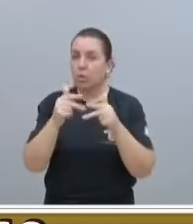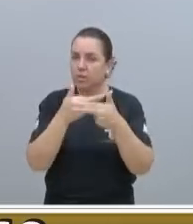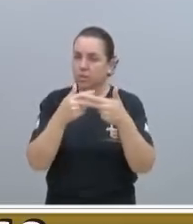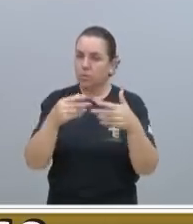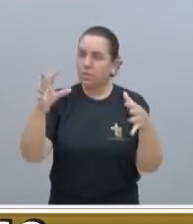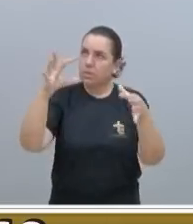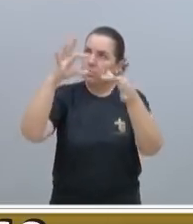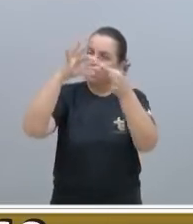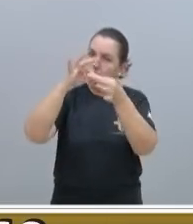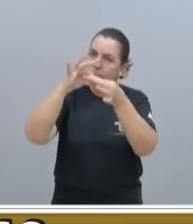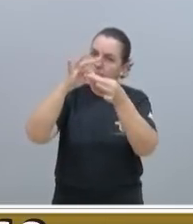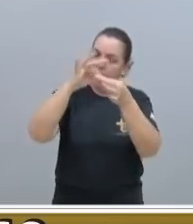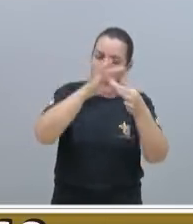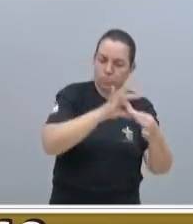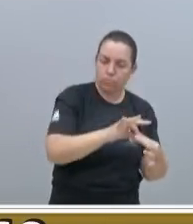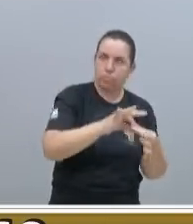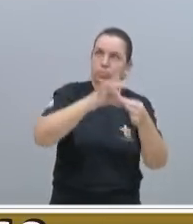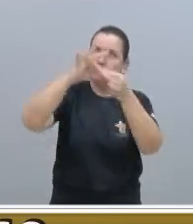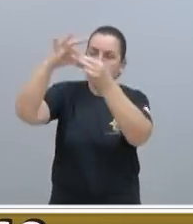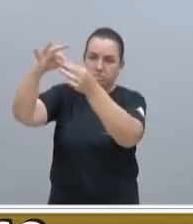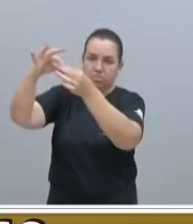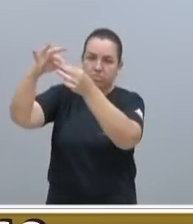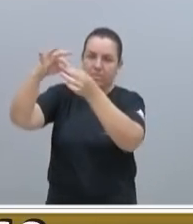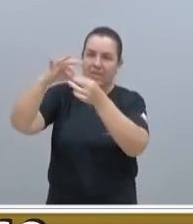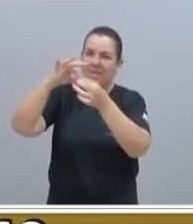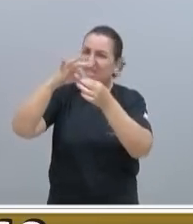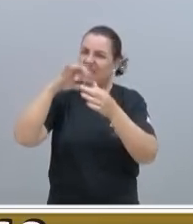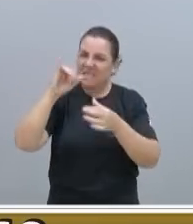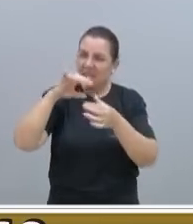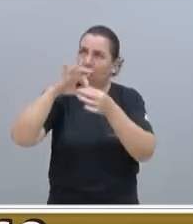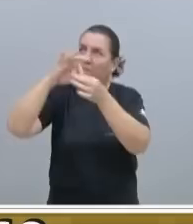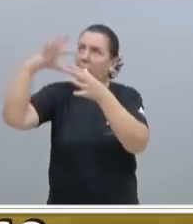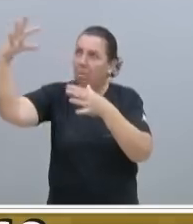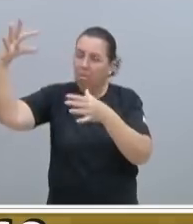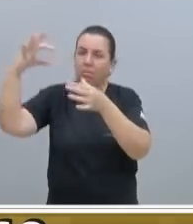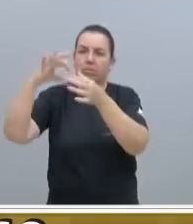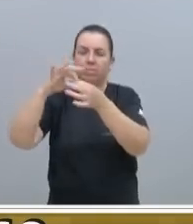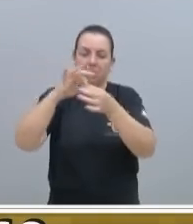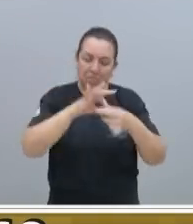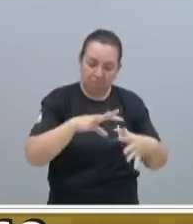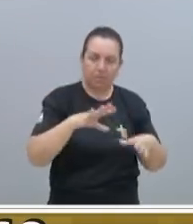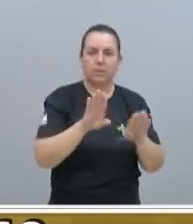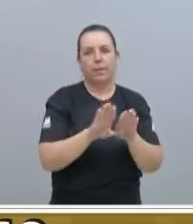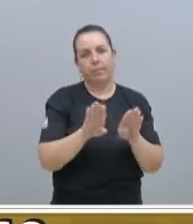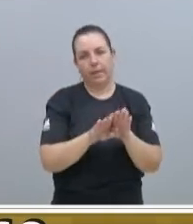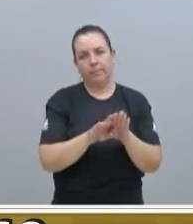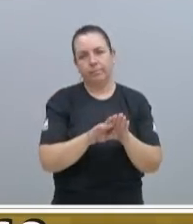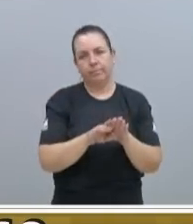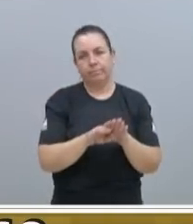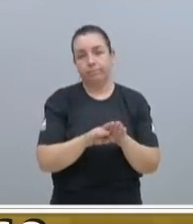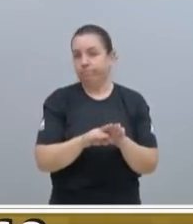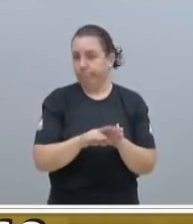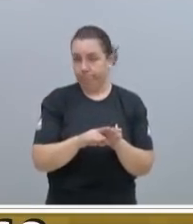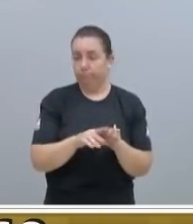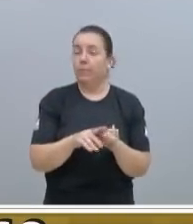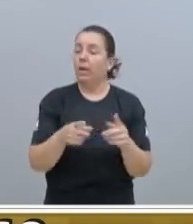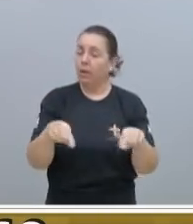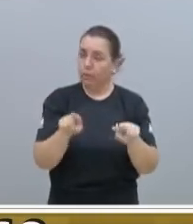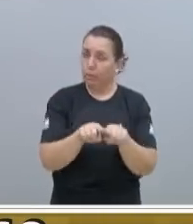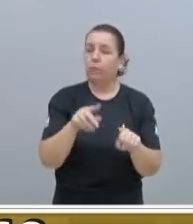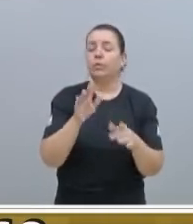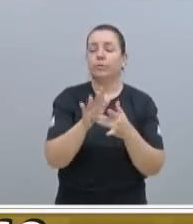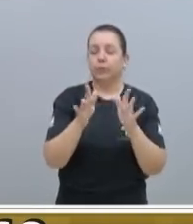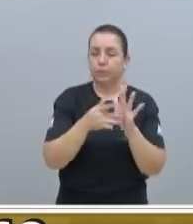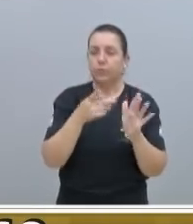será desligado no céu de novo eu os digo se